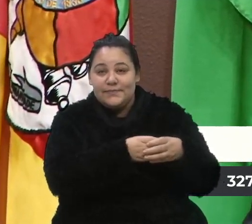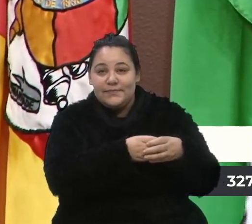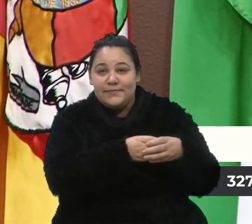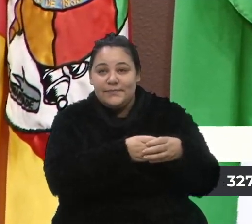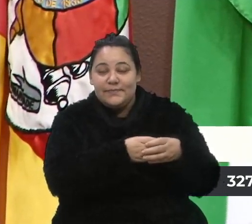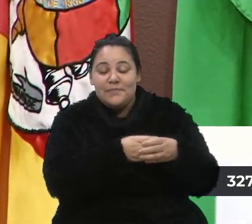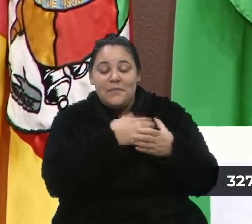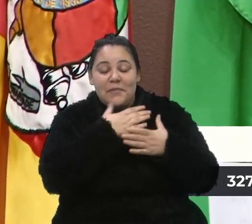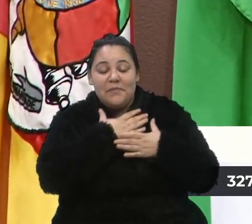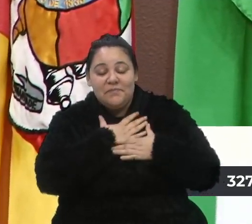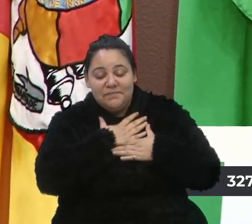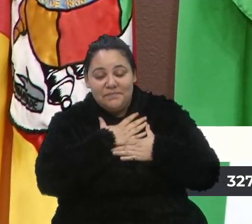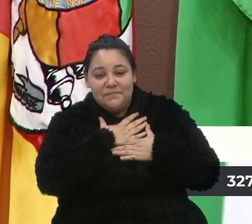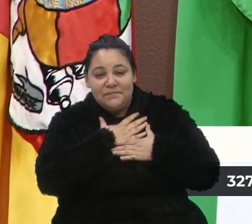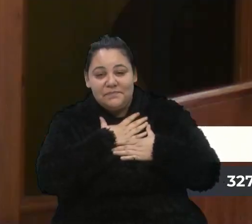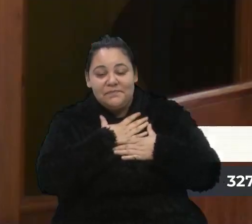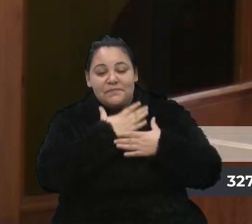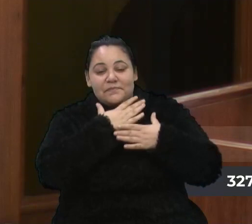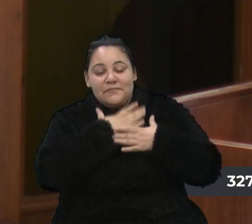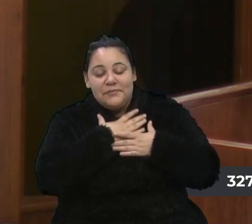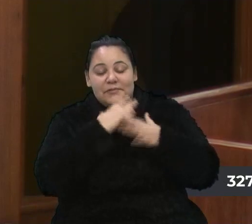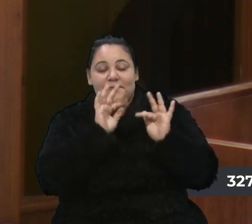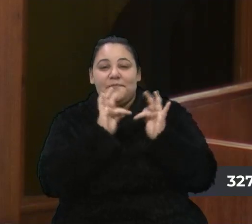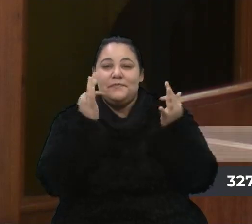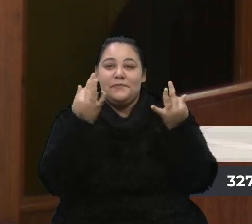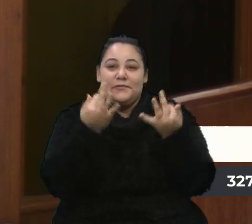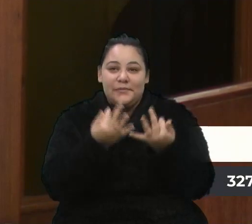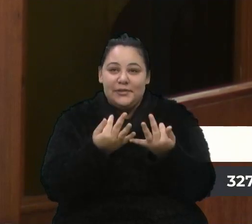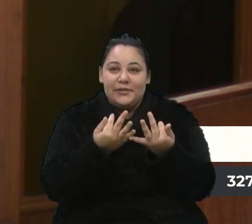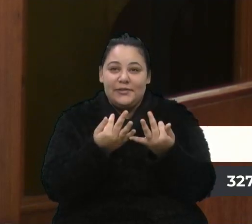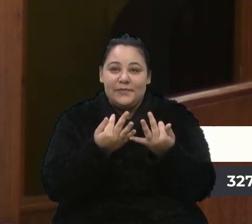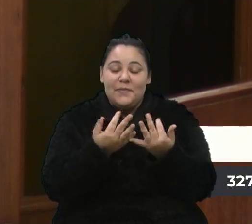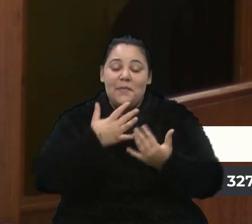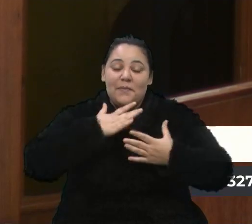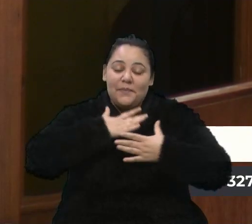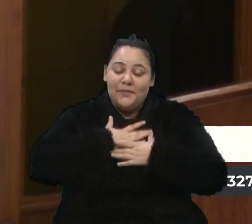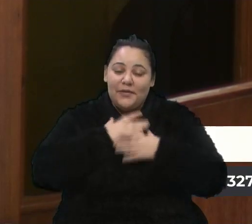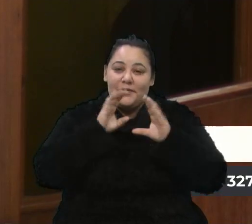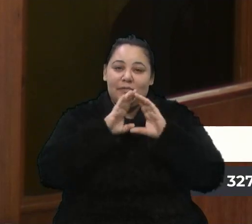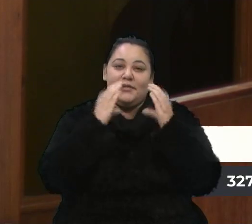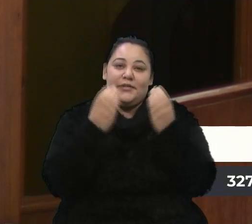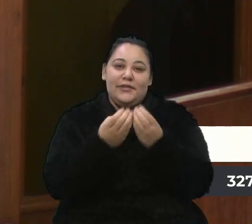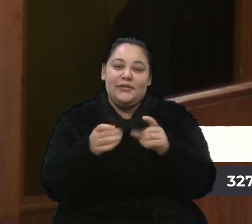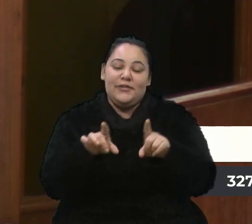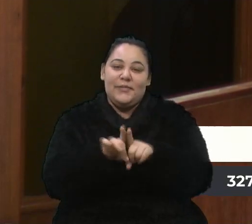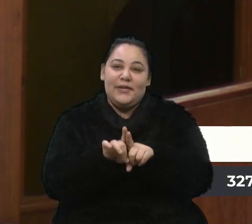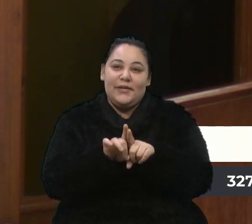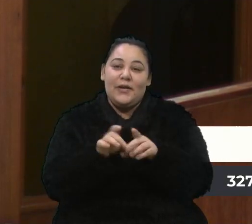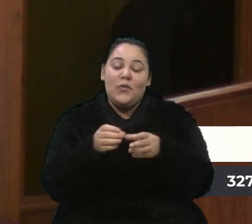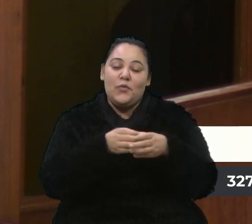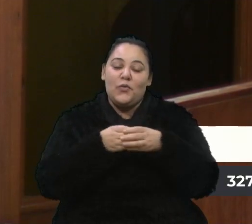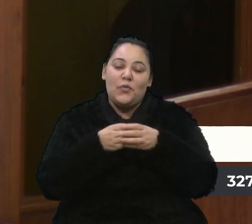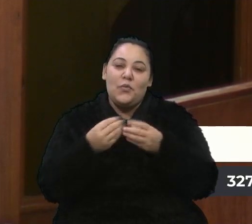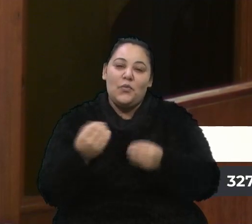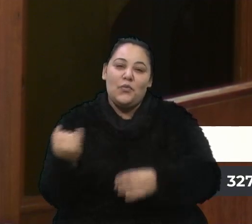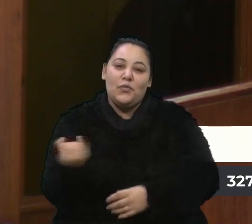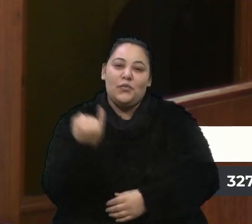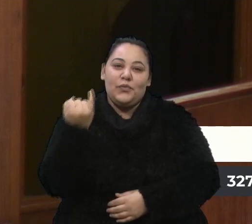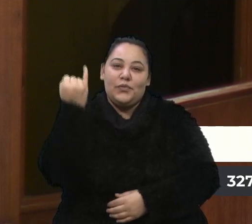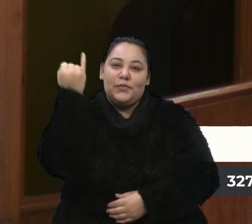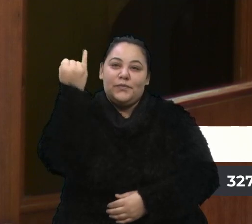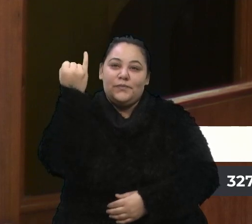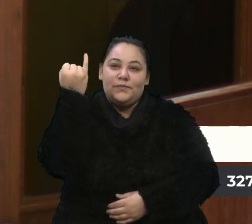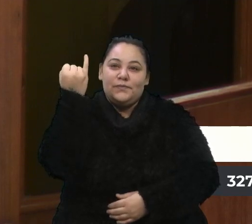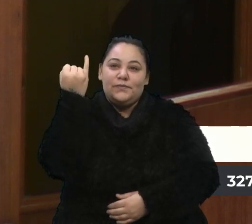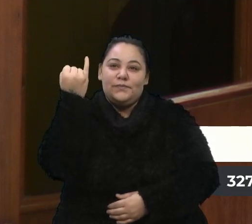para mim e para minha família e para minha comunidade, foi muito importante. Nascer este